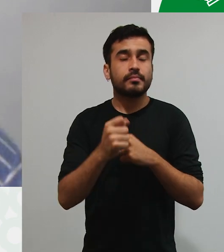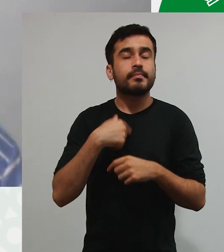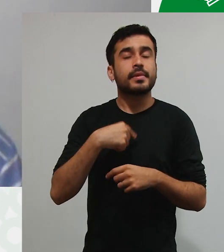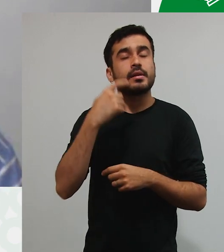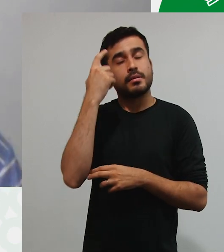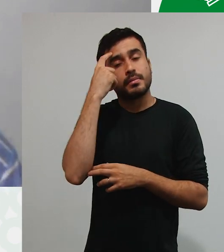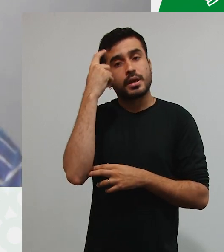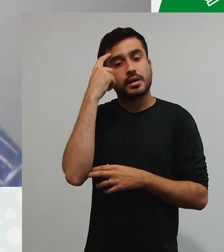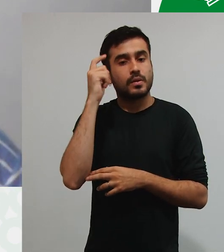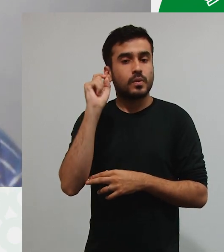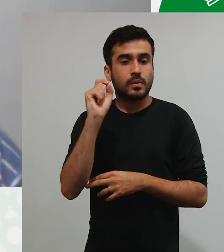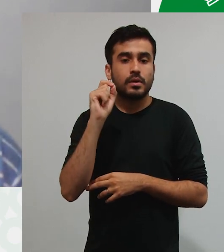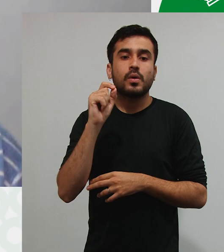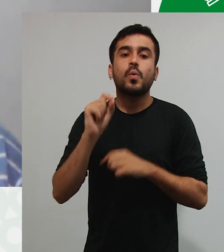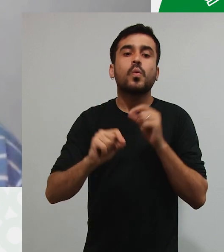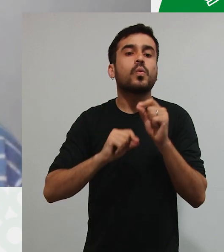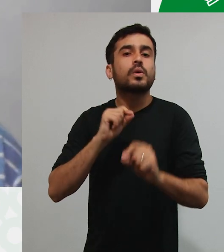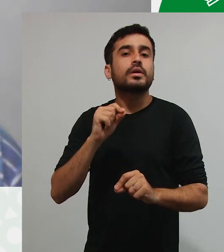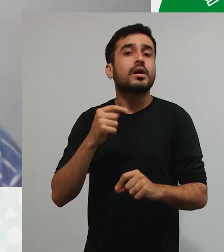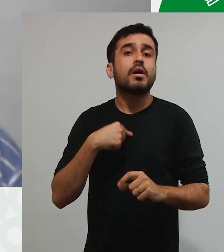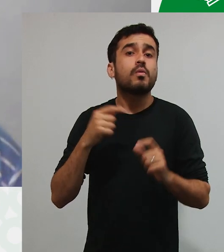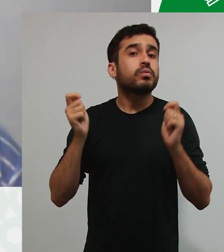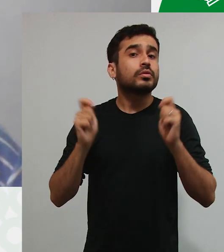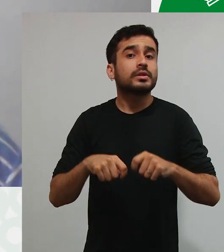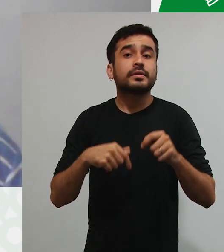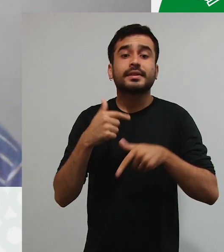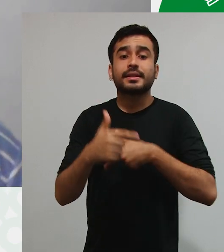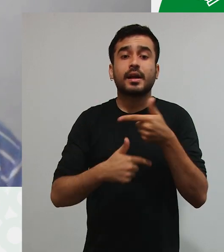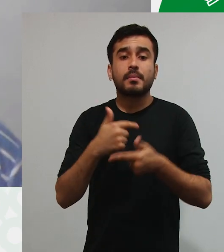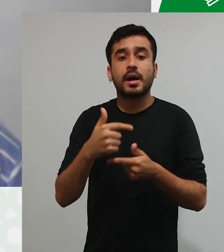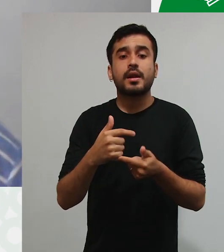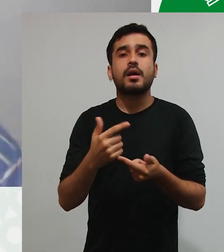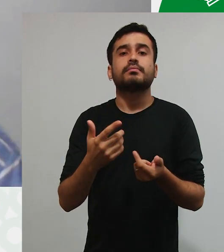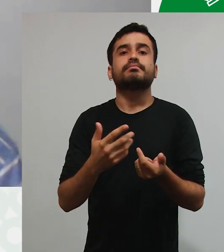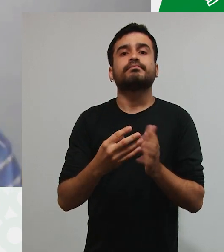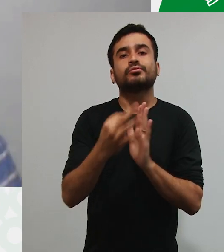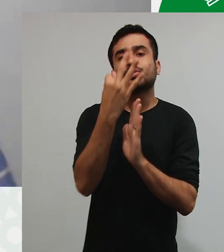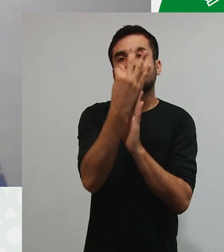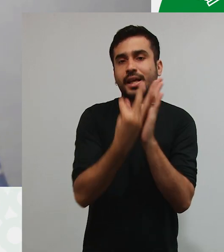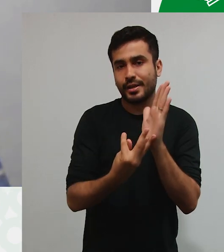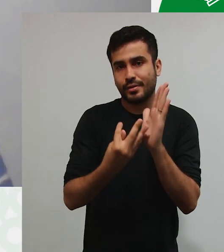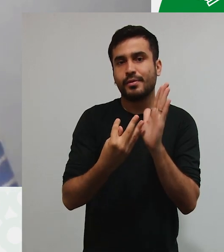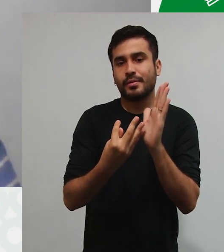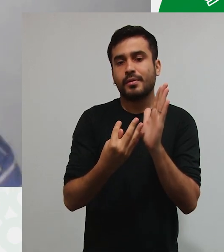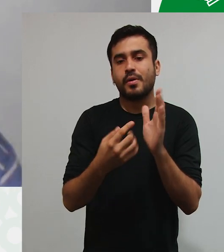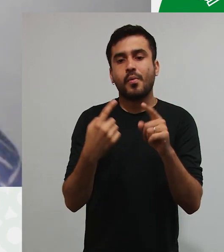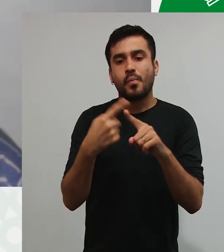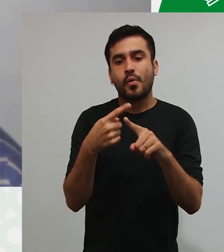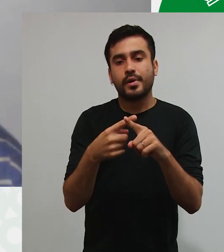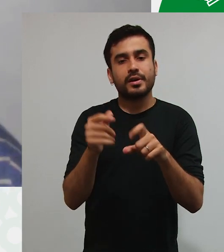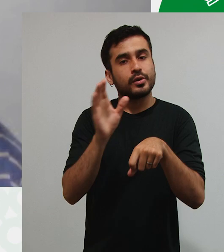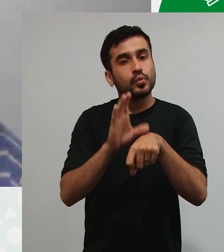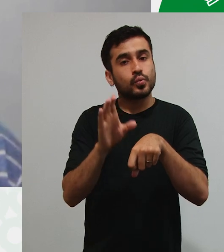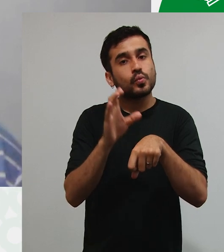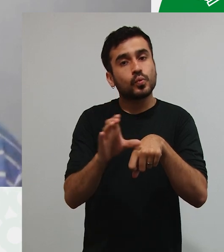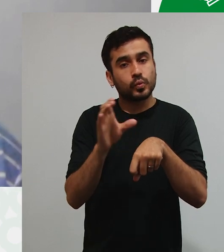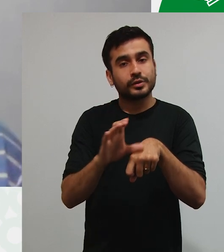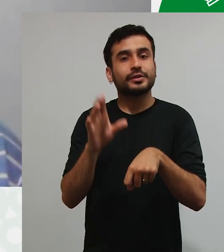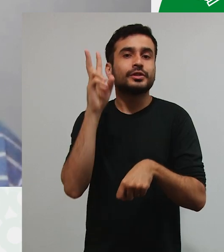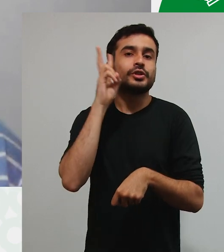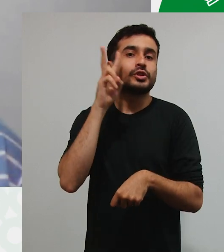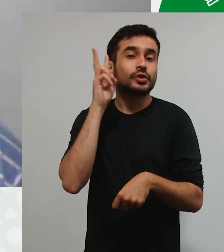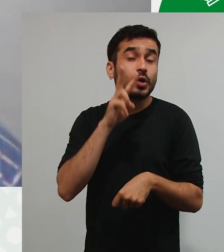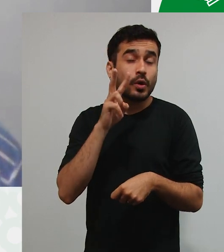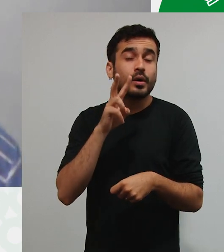para mim, porque era formar educadores para estar em situação de rua. E nesse momento, tanto de atuar na rua como trabalhar na